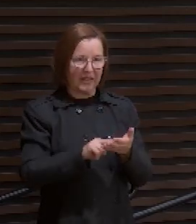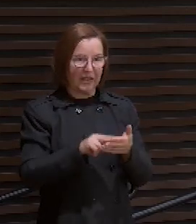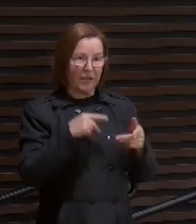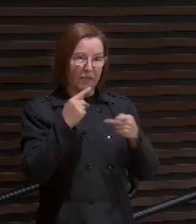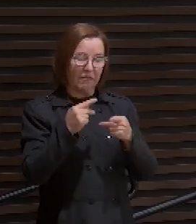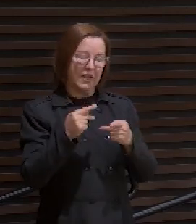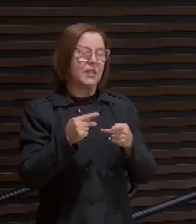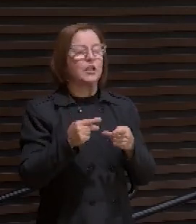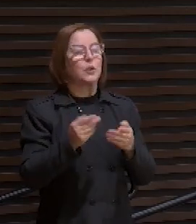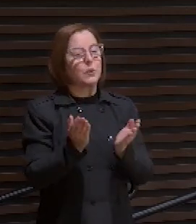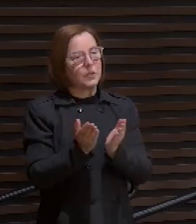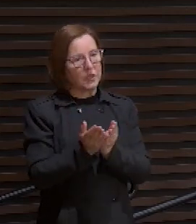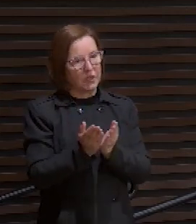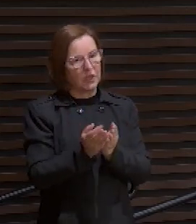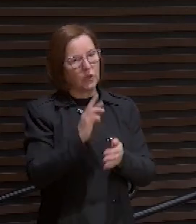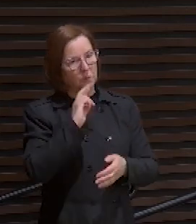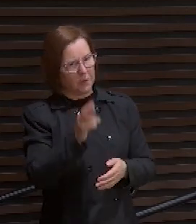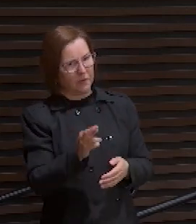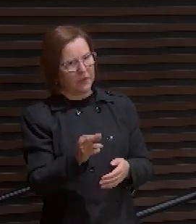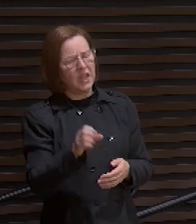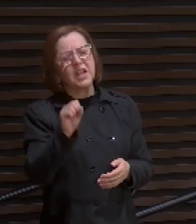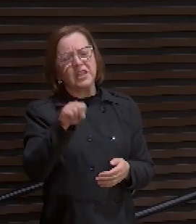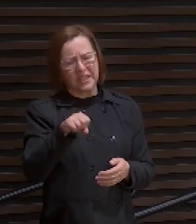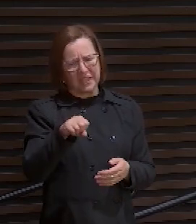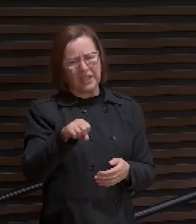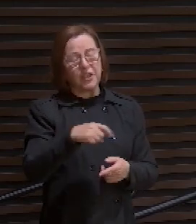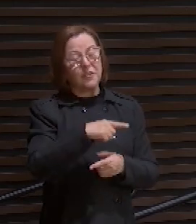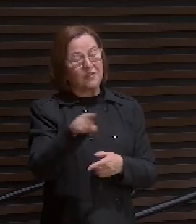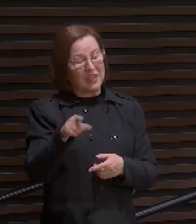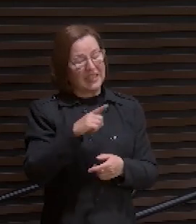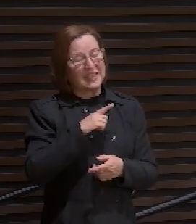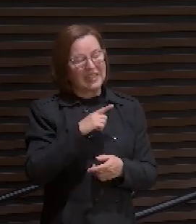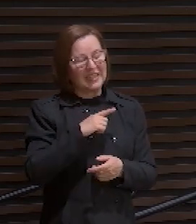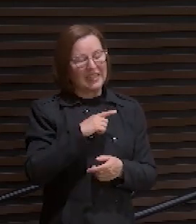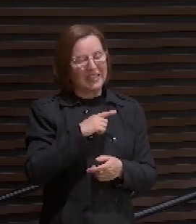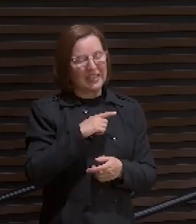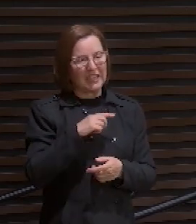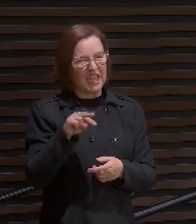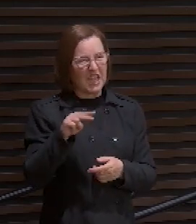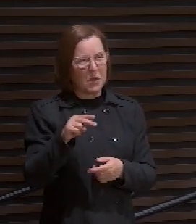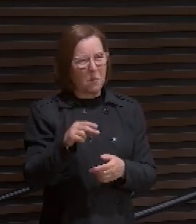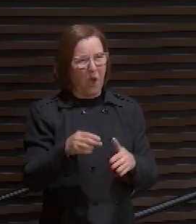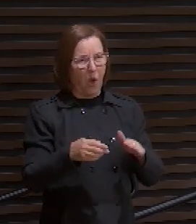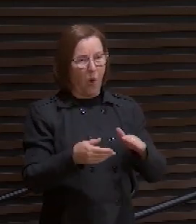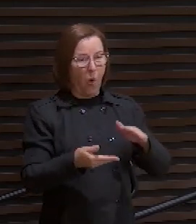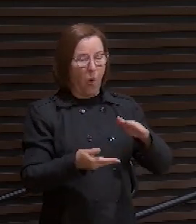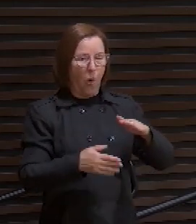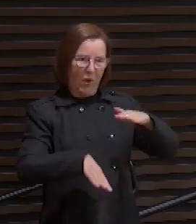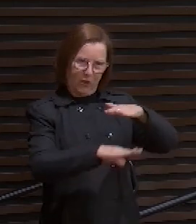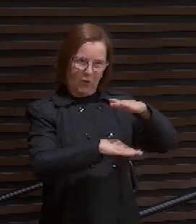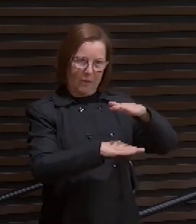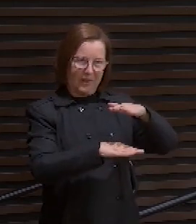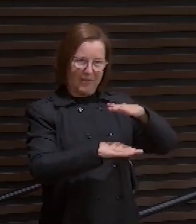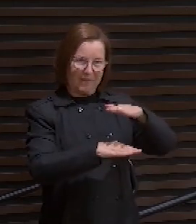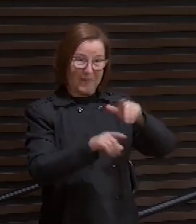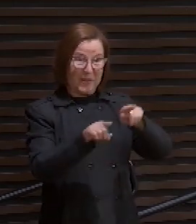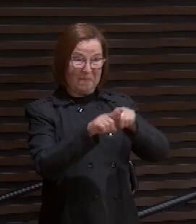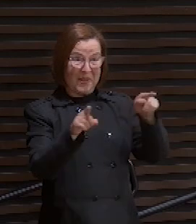maneira: sim, vocês têm as sombras, mas nós temos o cumprimento.